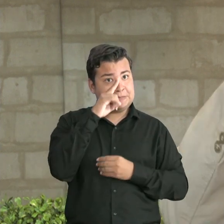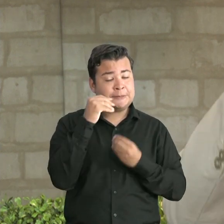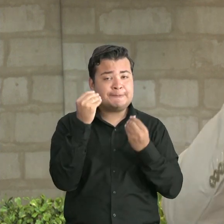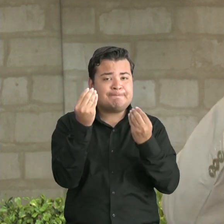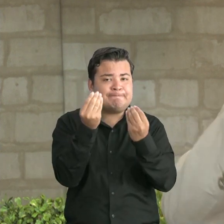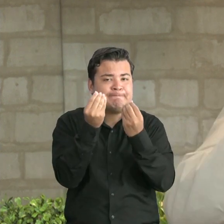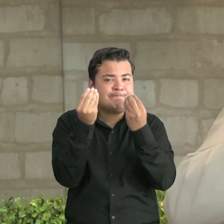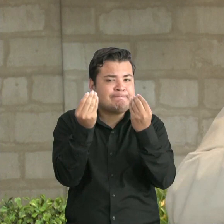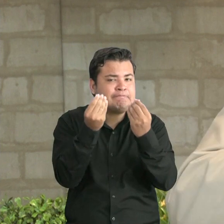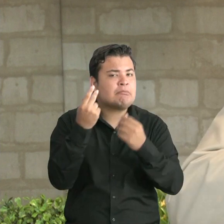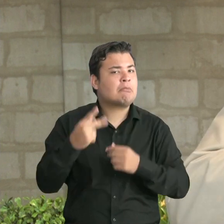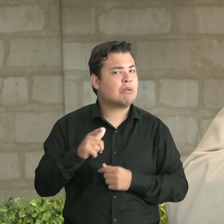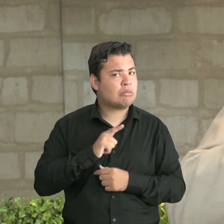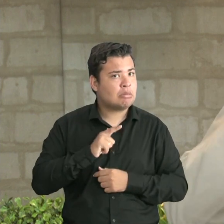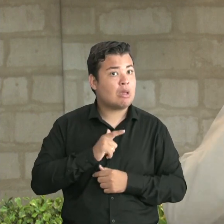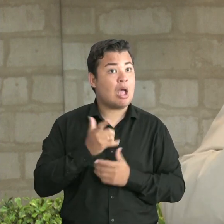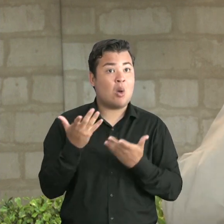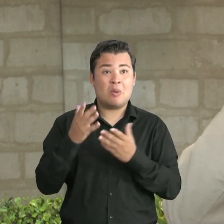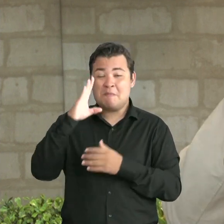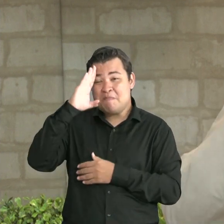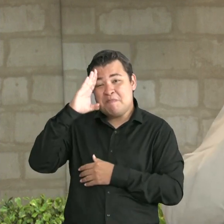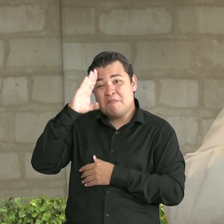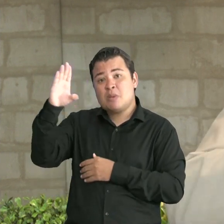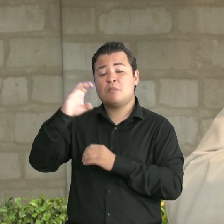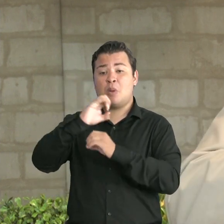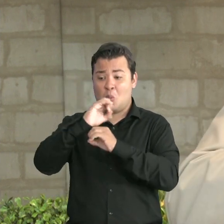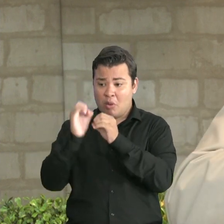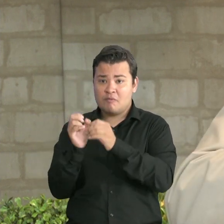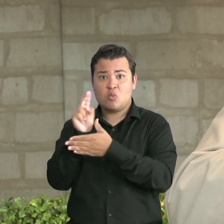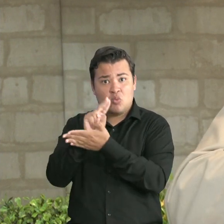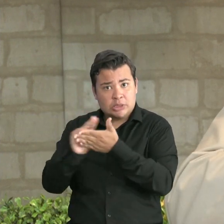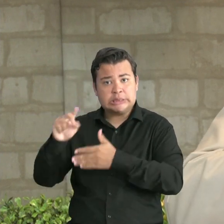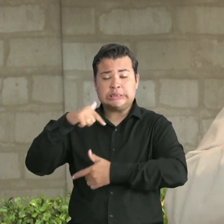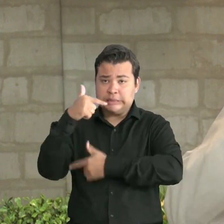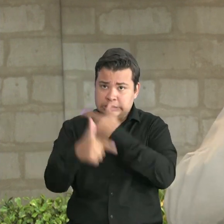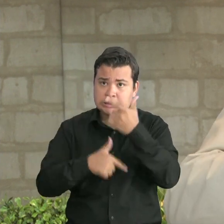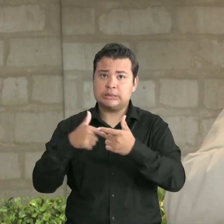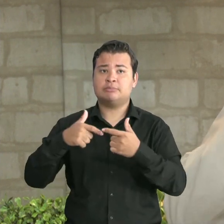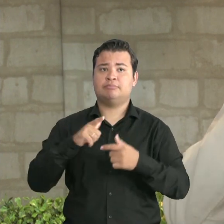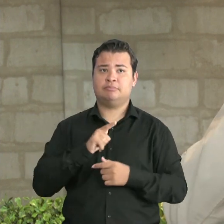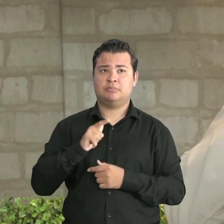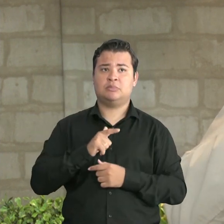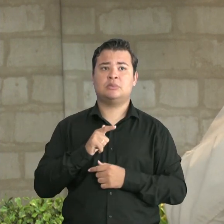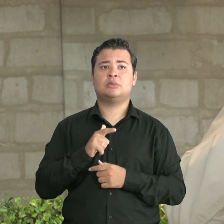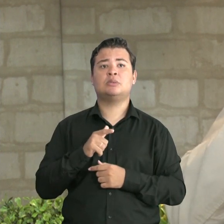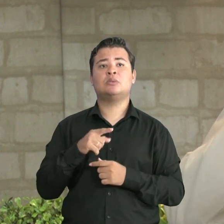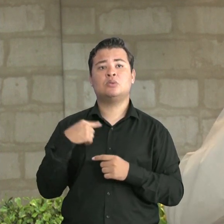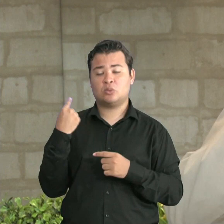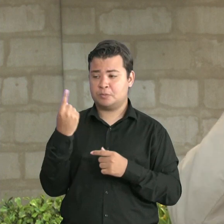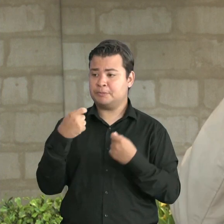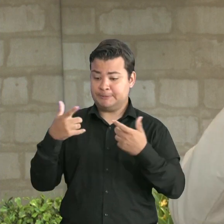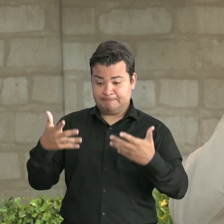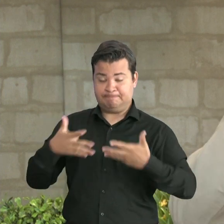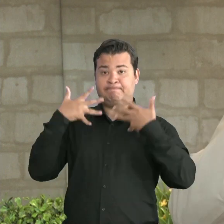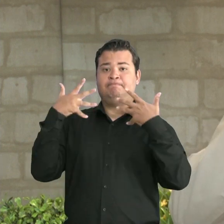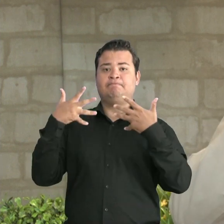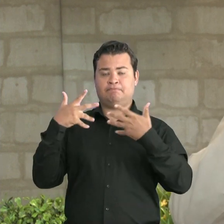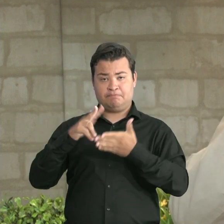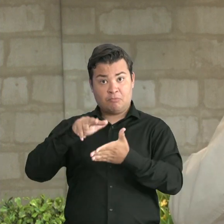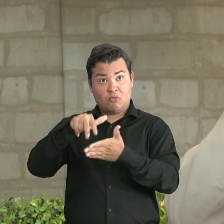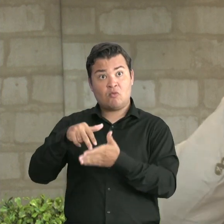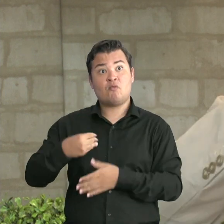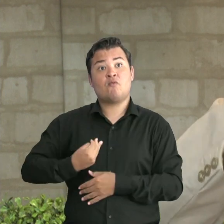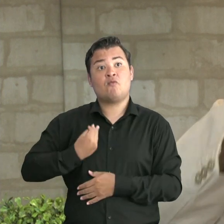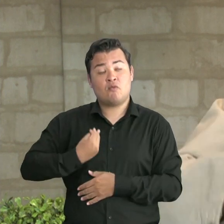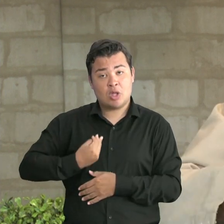é quando mais a universidade é requerida, mais nós precisamos e somos instados a estar presentes e a mostrar a presença,